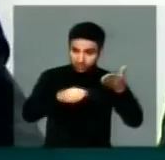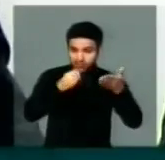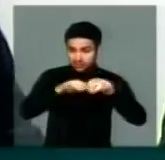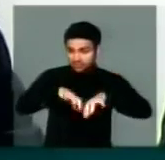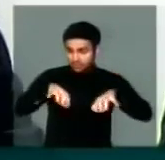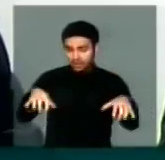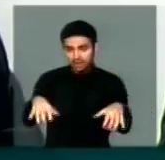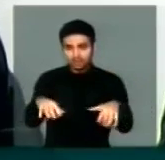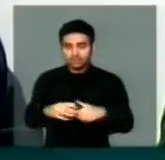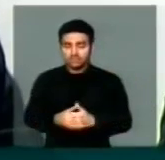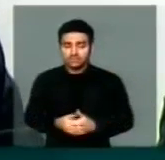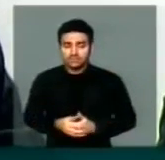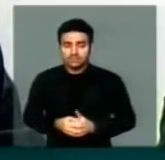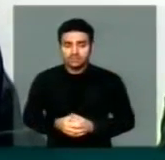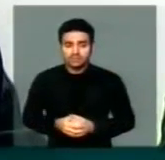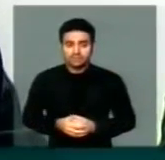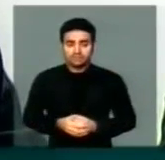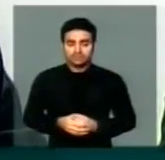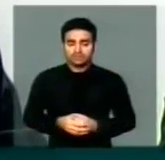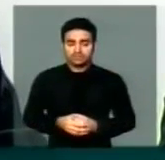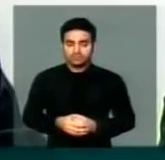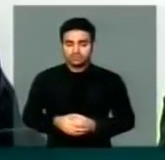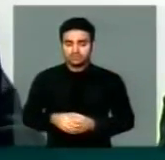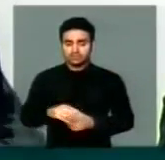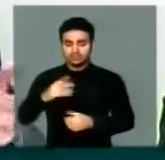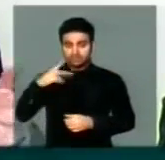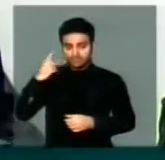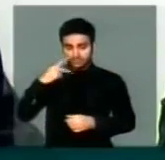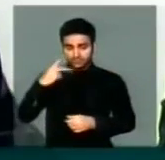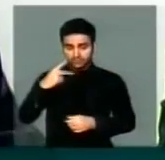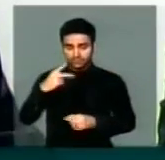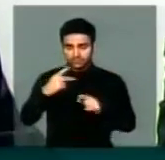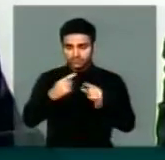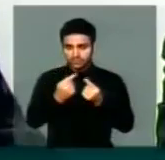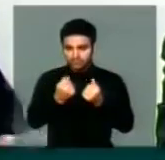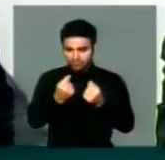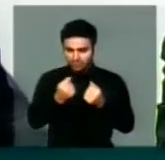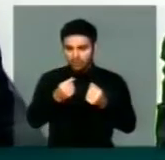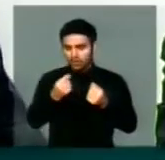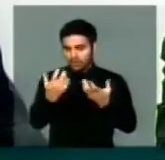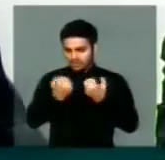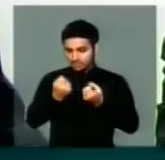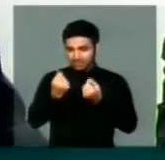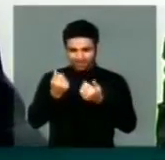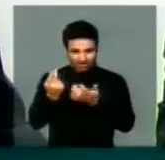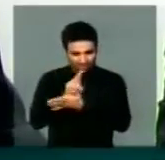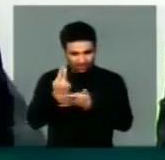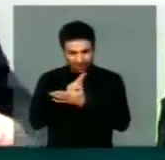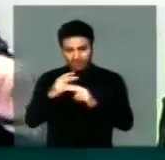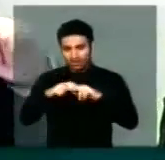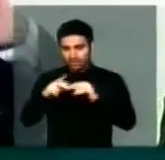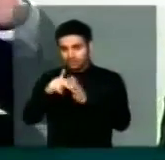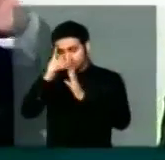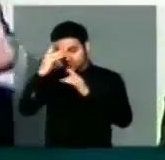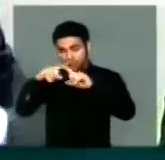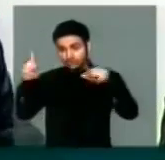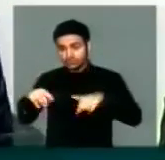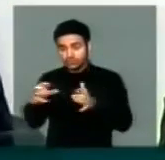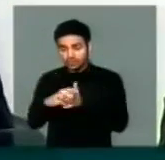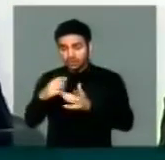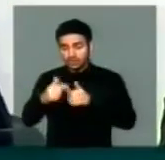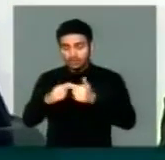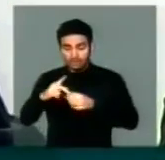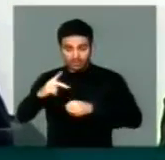Aí, conforme visto, os políticos não apenas tinham consciência que os valores provenientes de vantagens indevidas destinados aos diretores e altos funcionários da Petrobras, mas também